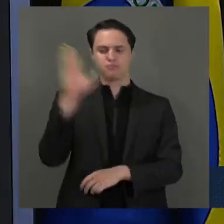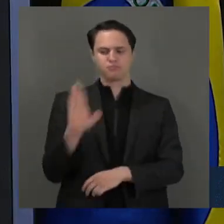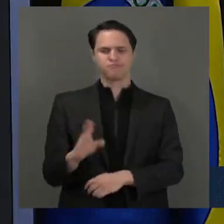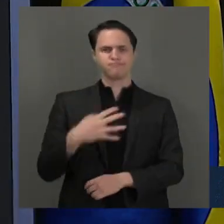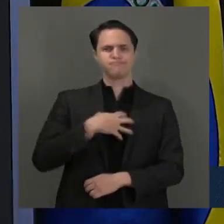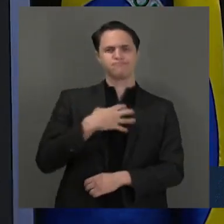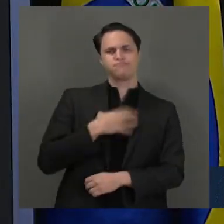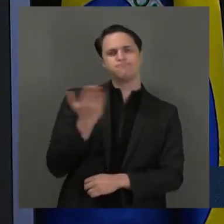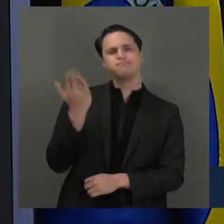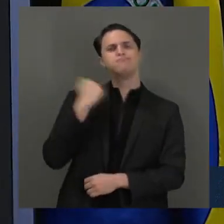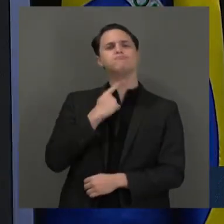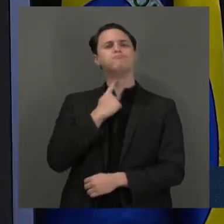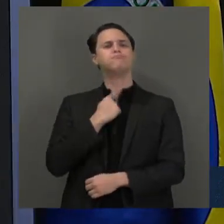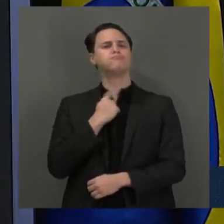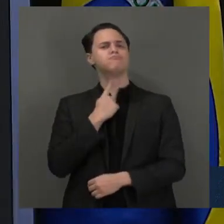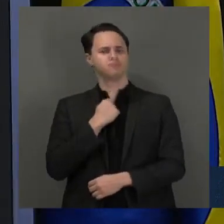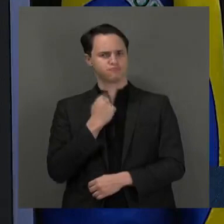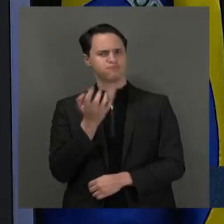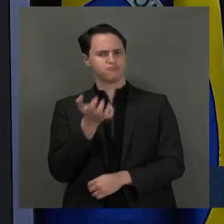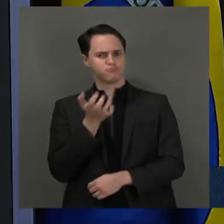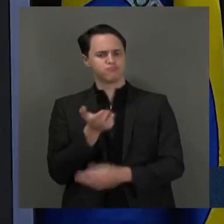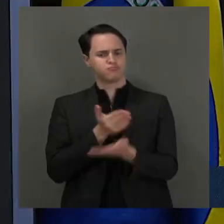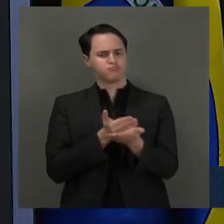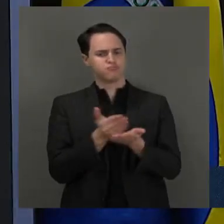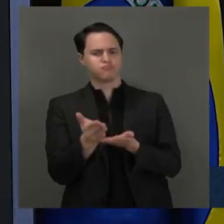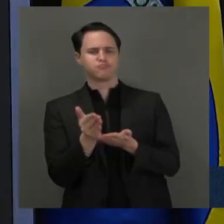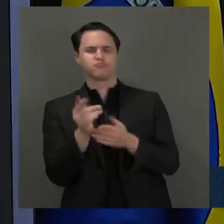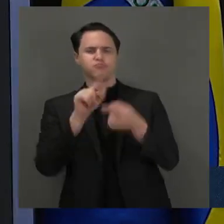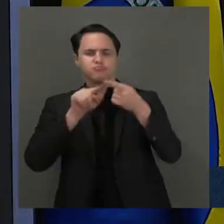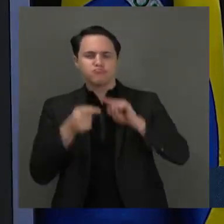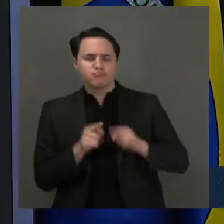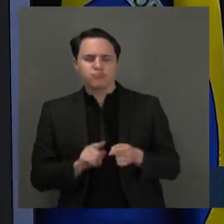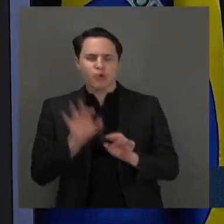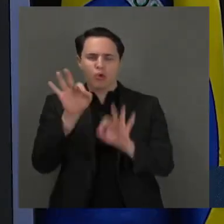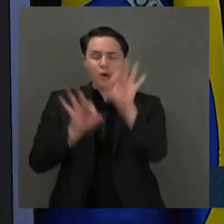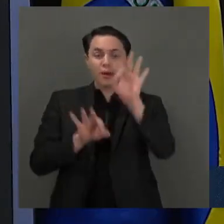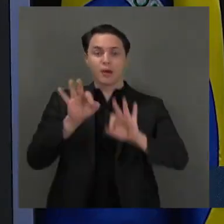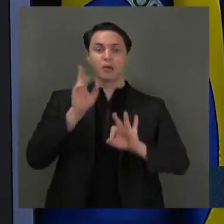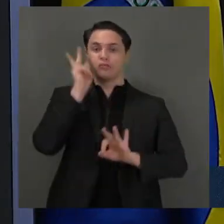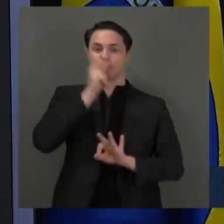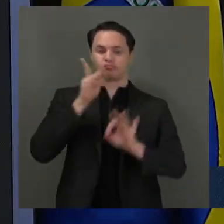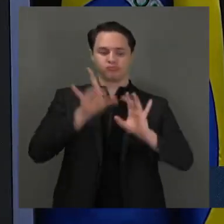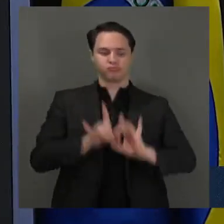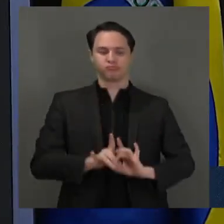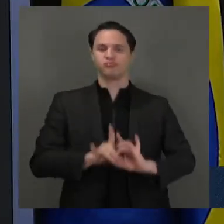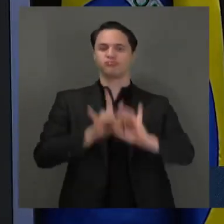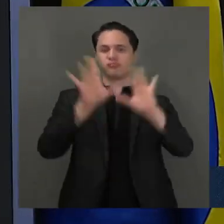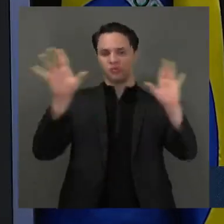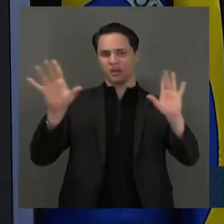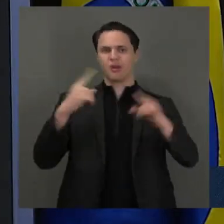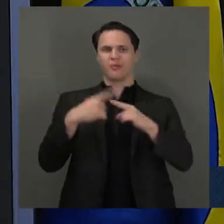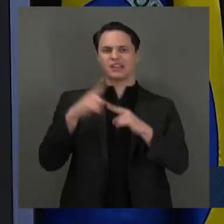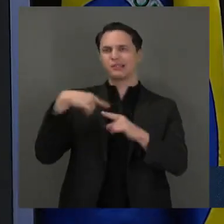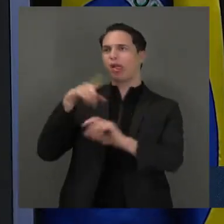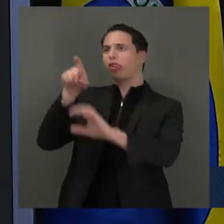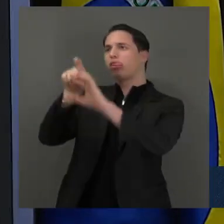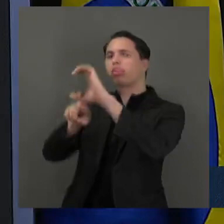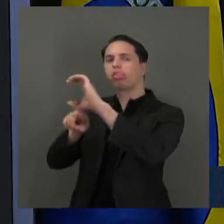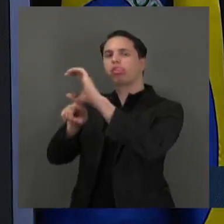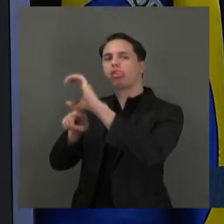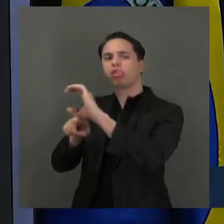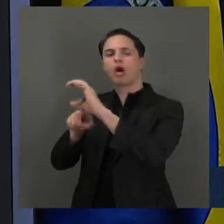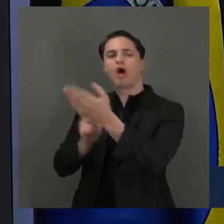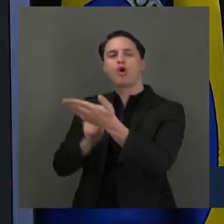momento o desejo de começar a construir uma política para definitivamente libertar o país de uma dependência